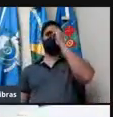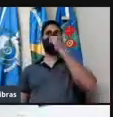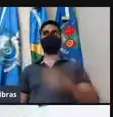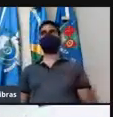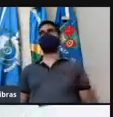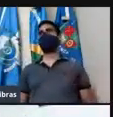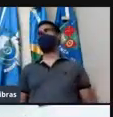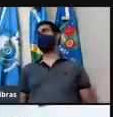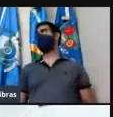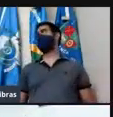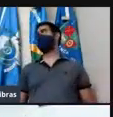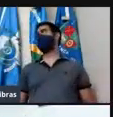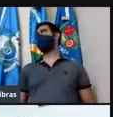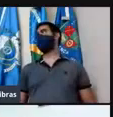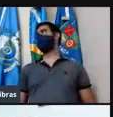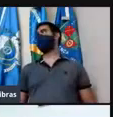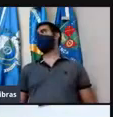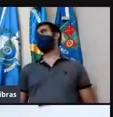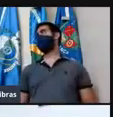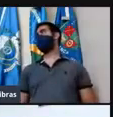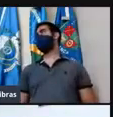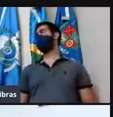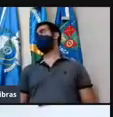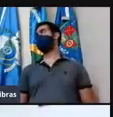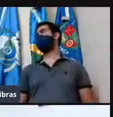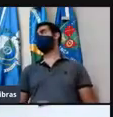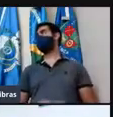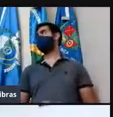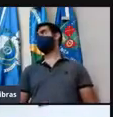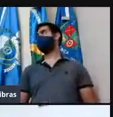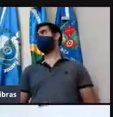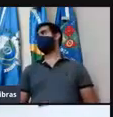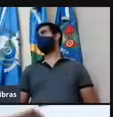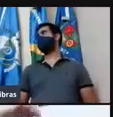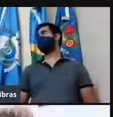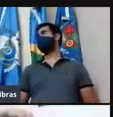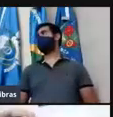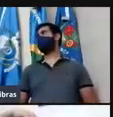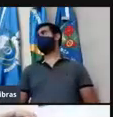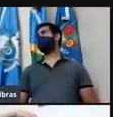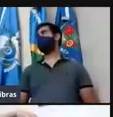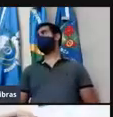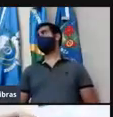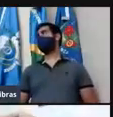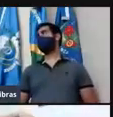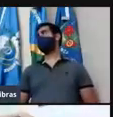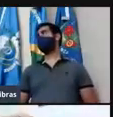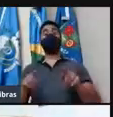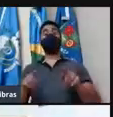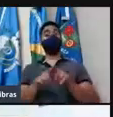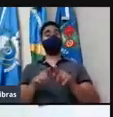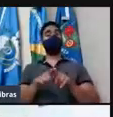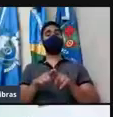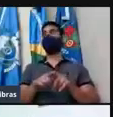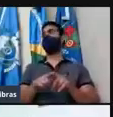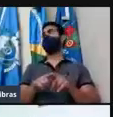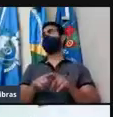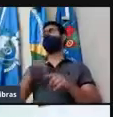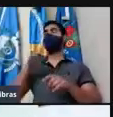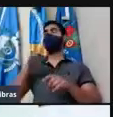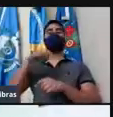Então, ele tem que, por favor, que comunique. E também eu tenho registrado que, como o vereador Marquinhos